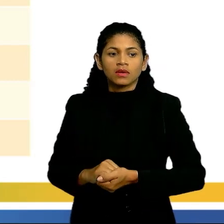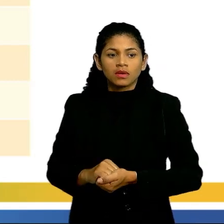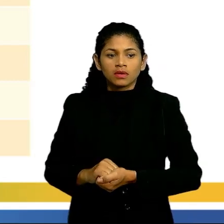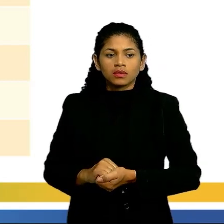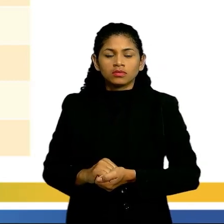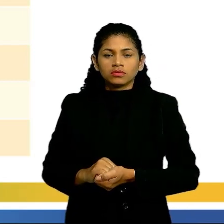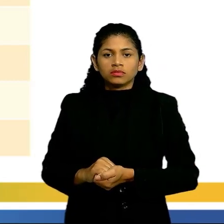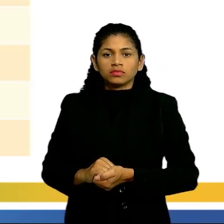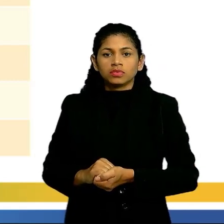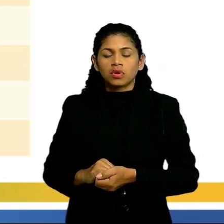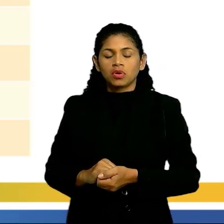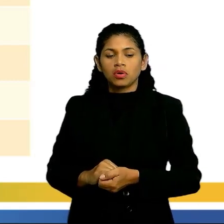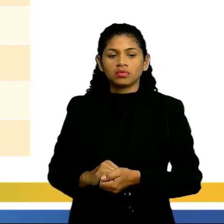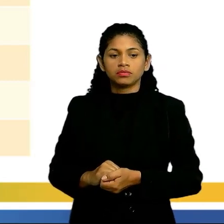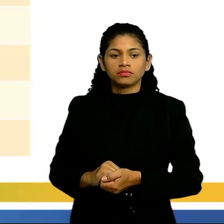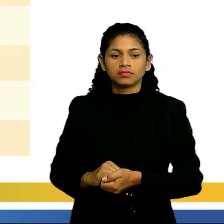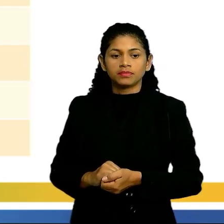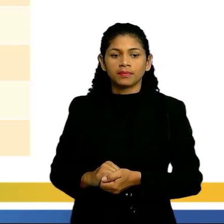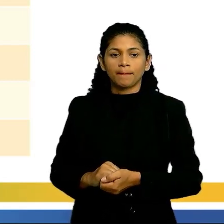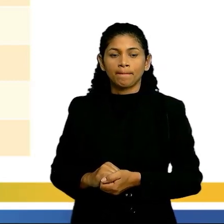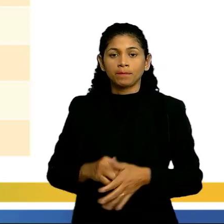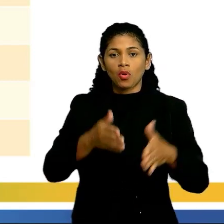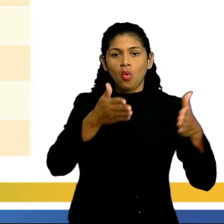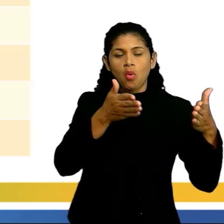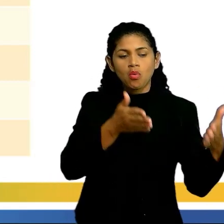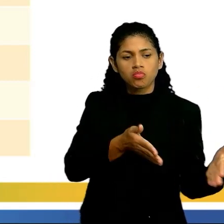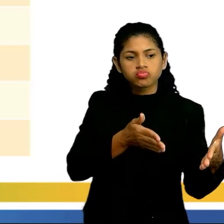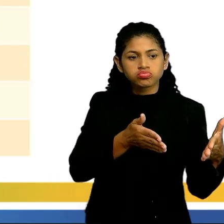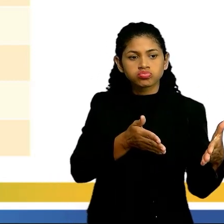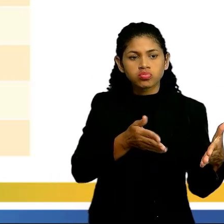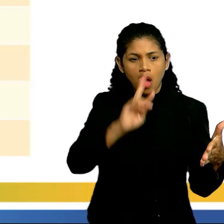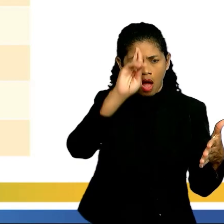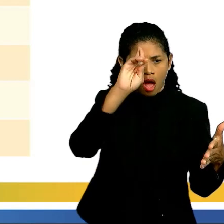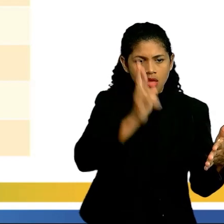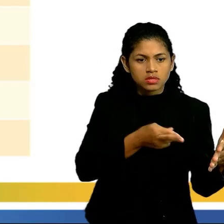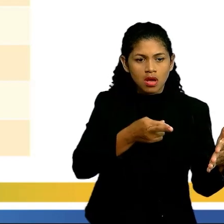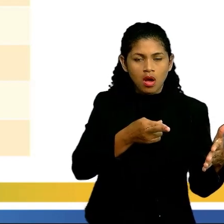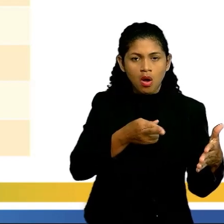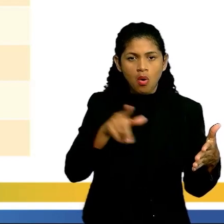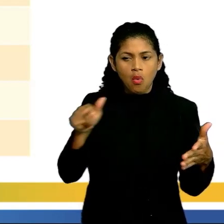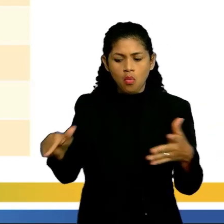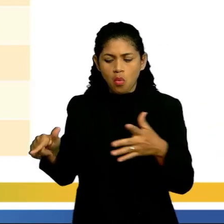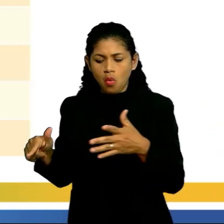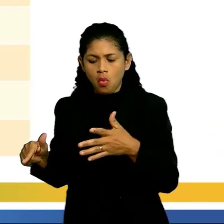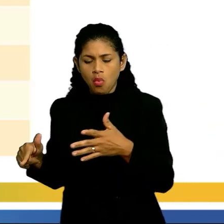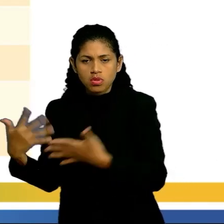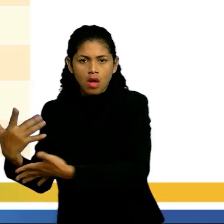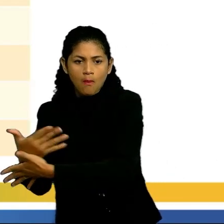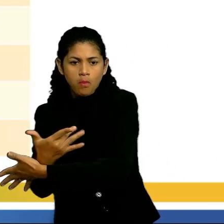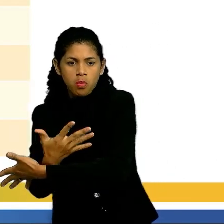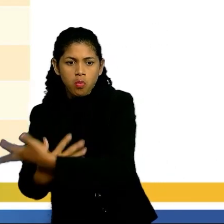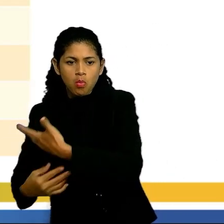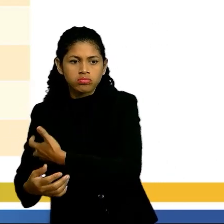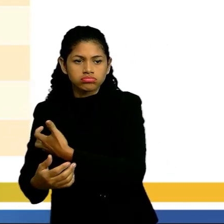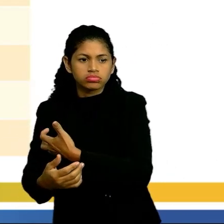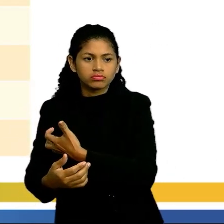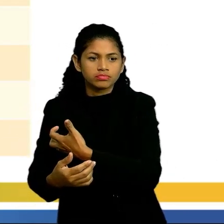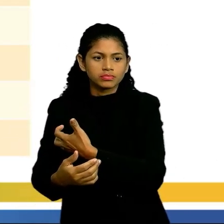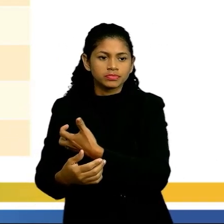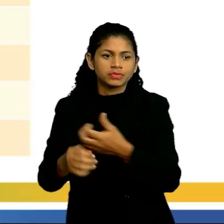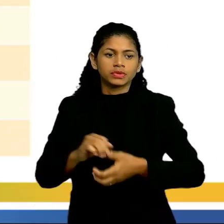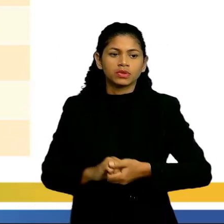deus desmedido, exagerado, extravagante. E eu sou o quê? As duas coisas.